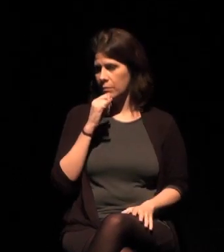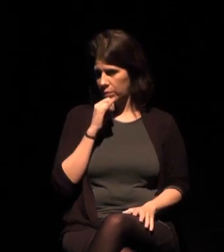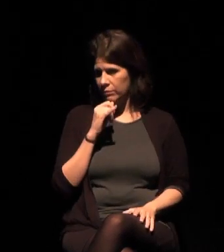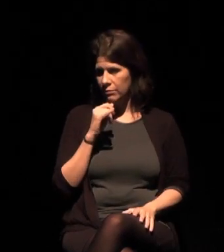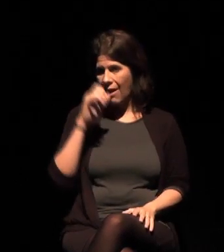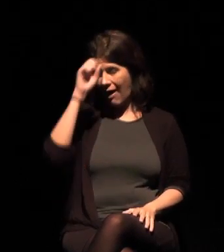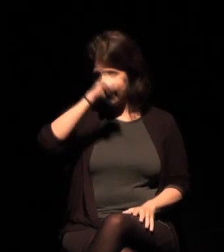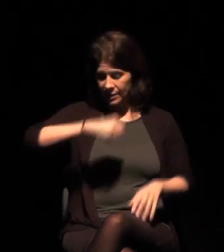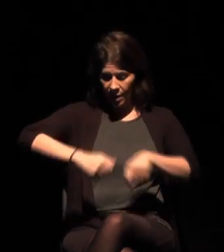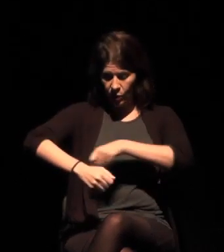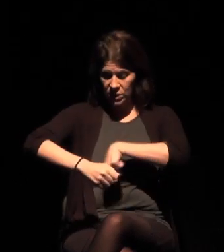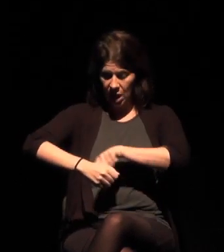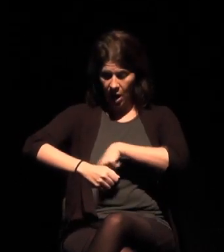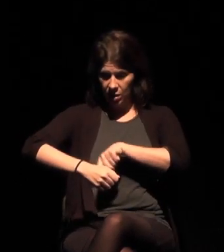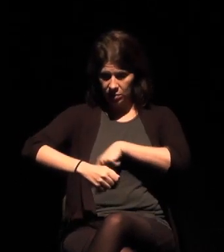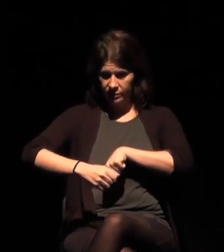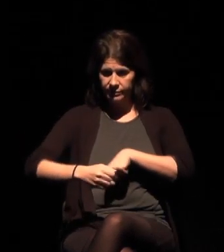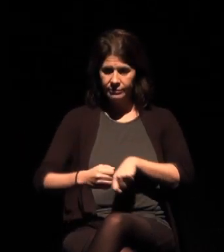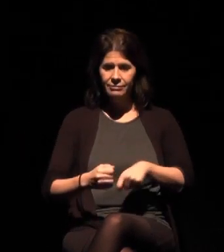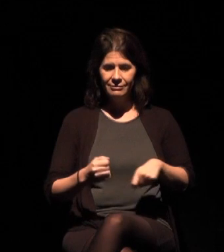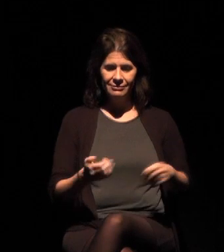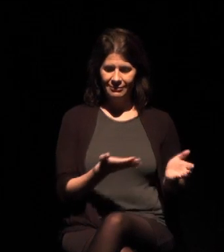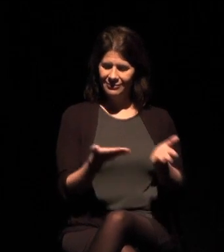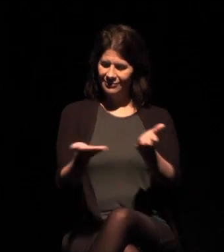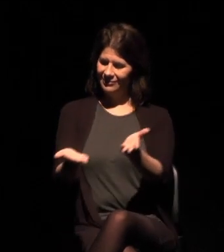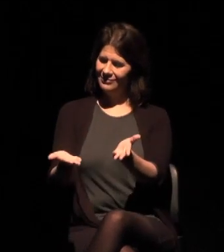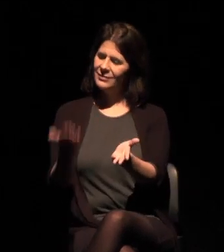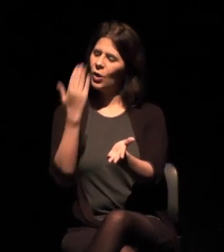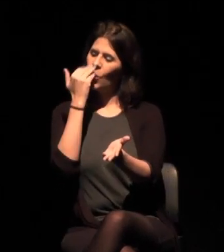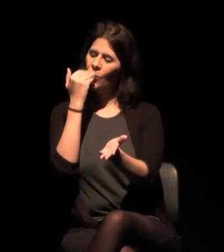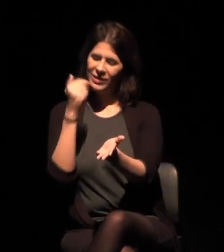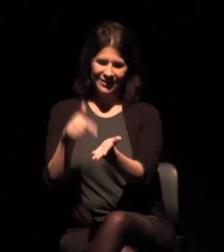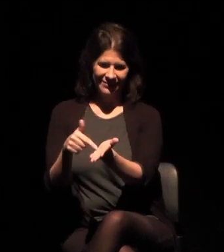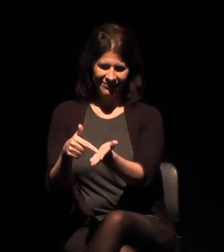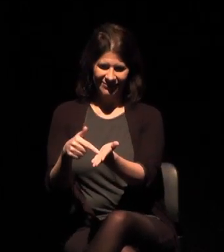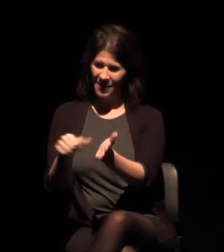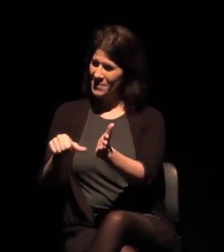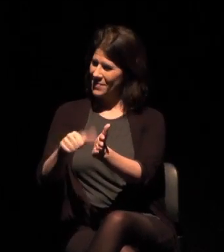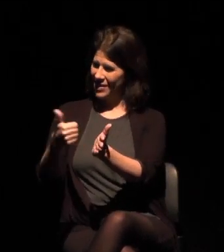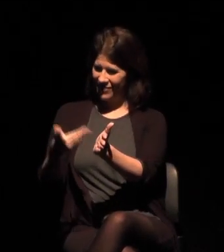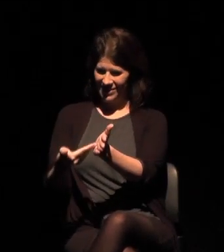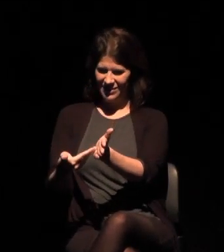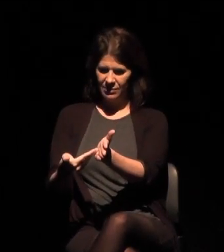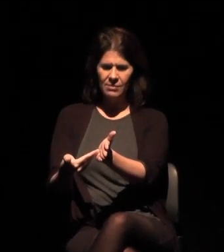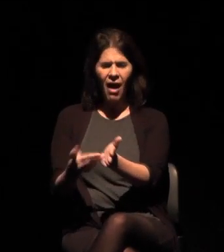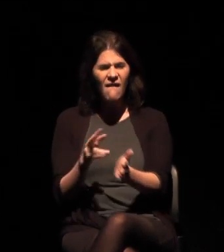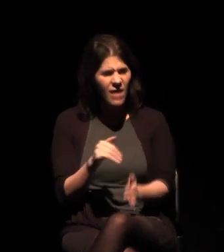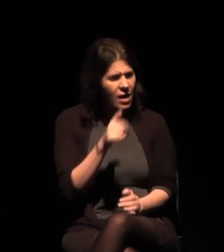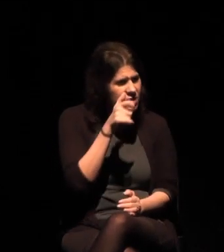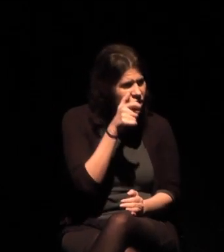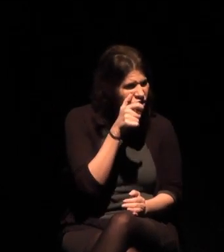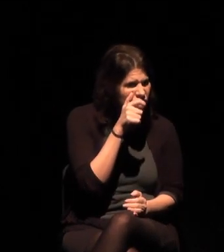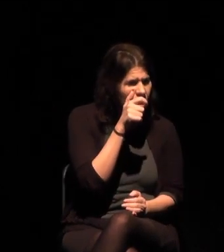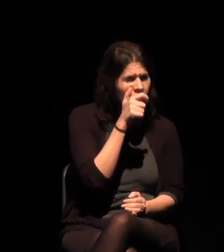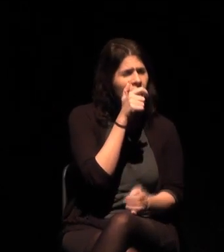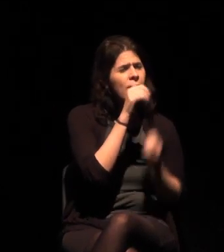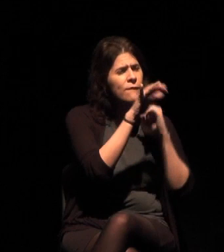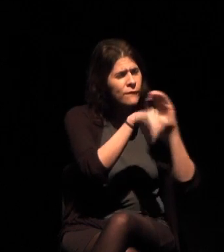um prato novo você vai ficar fazendo como o sistema hoje de aprendizado vai ficar vendo um milhão de vídeos no youtube